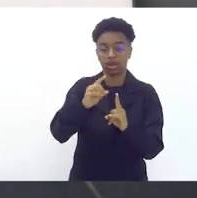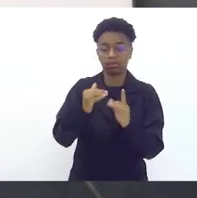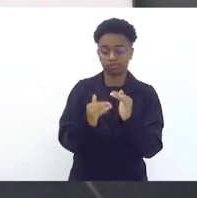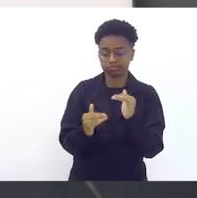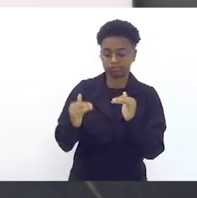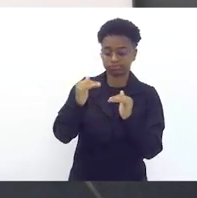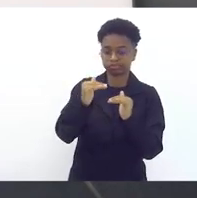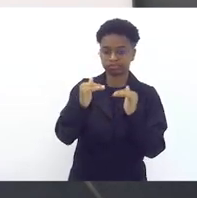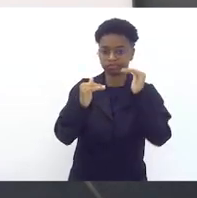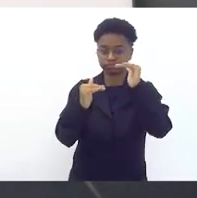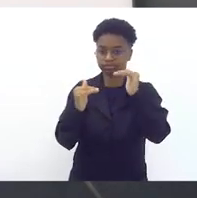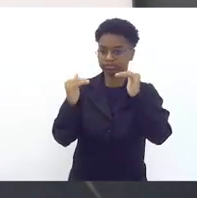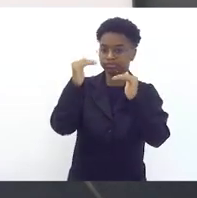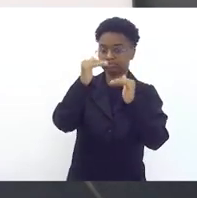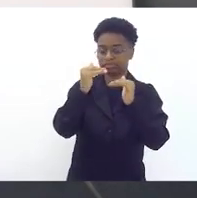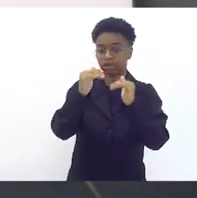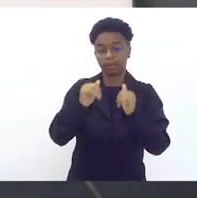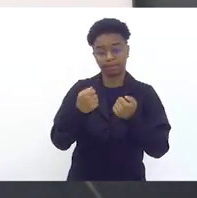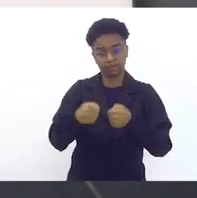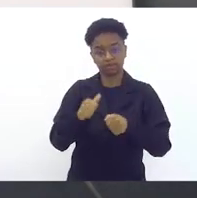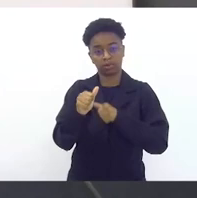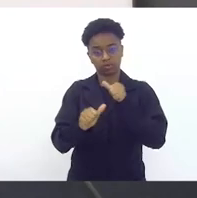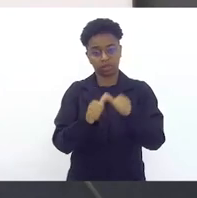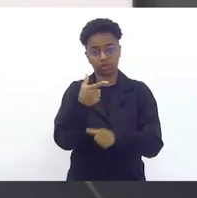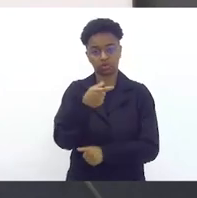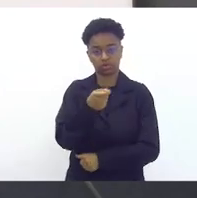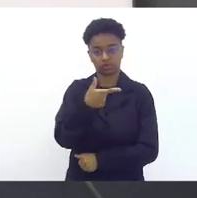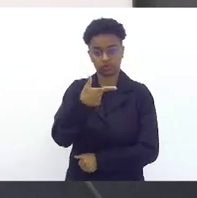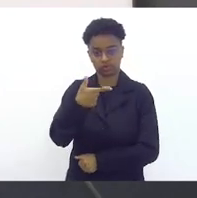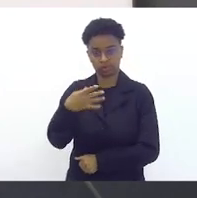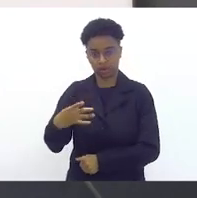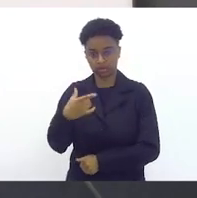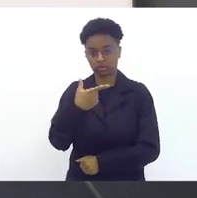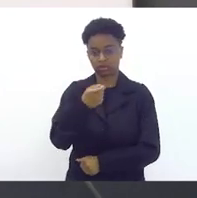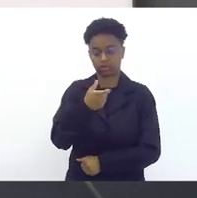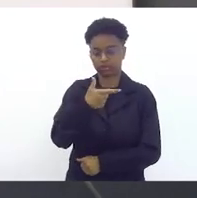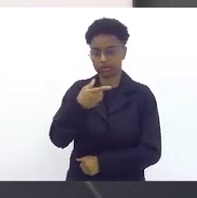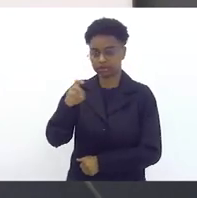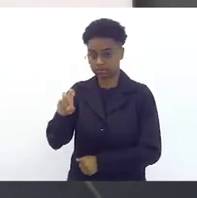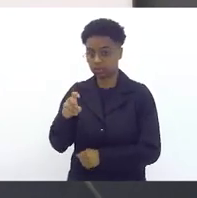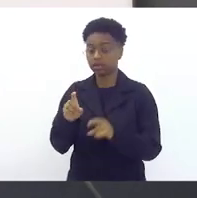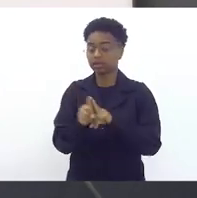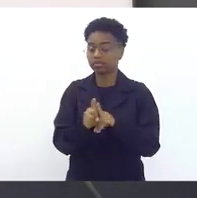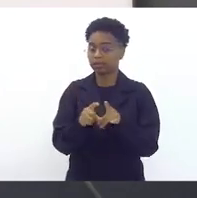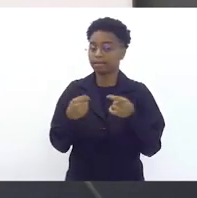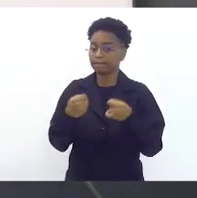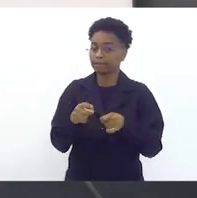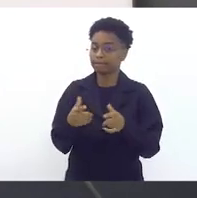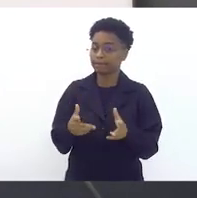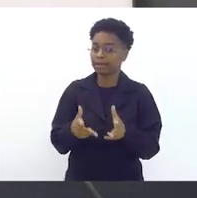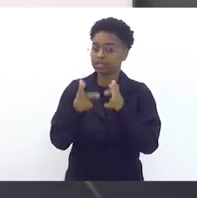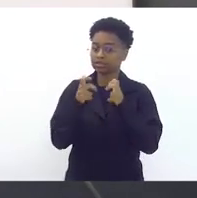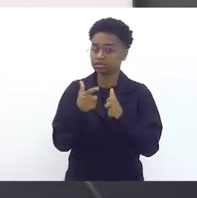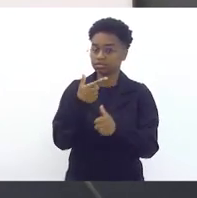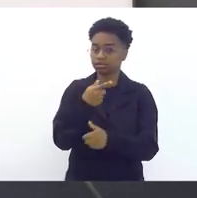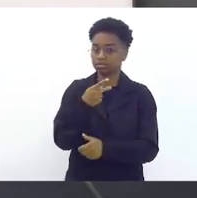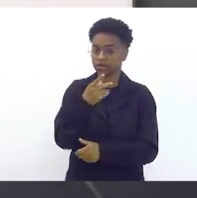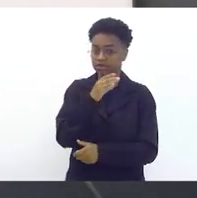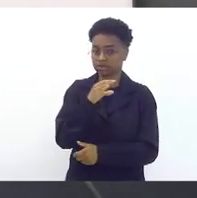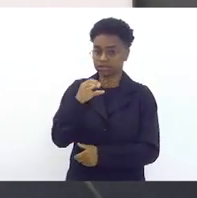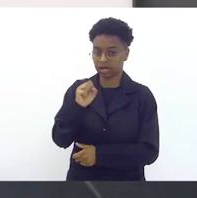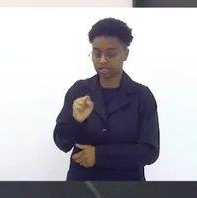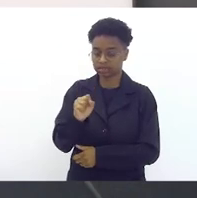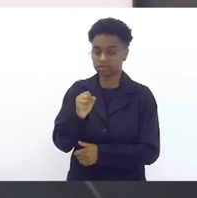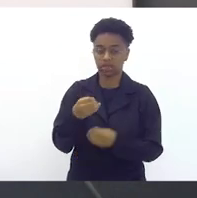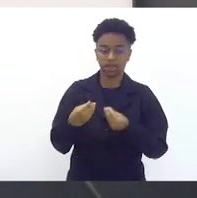de remuneração serem modificados em 24 e 25. Temos que reconhecer que o PCCS recuperou a dignidade dos